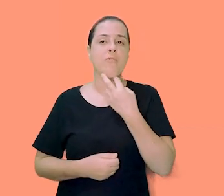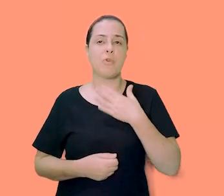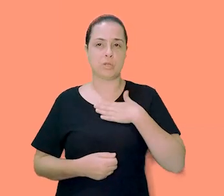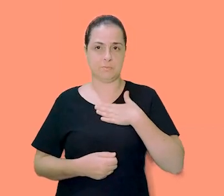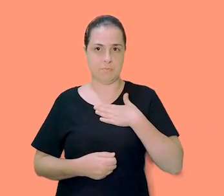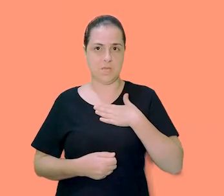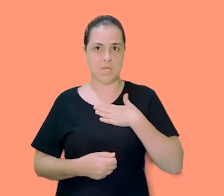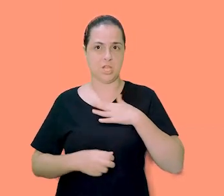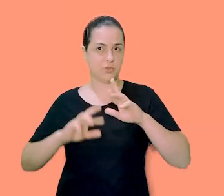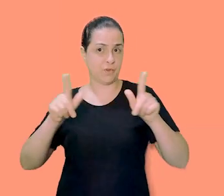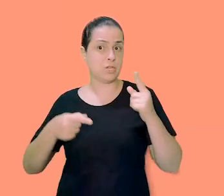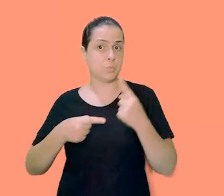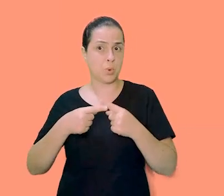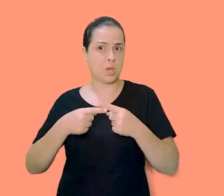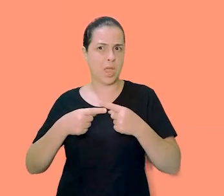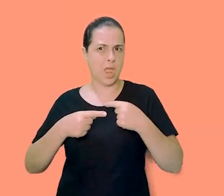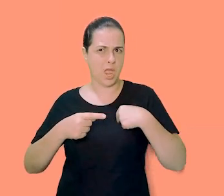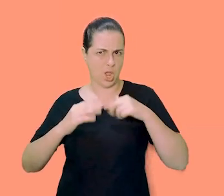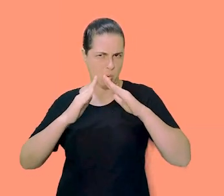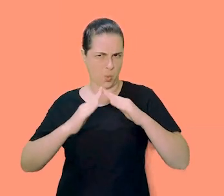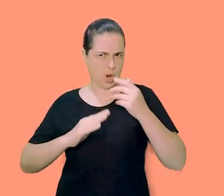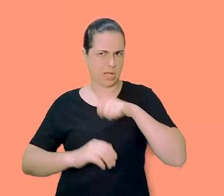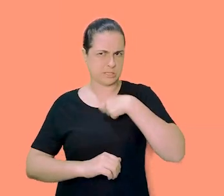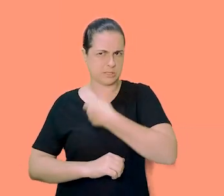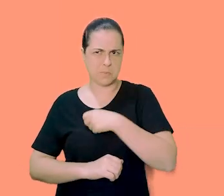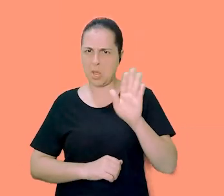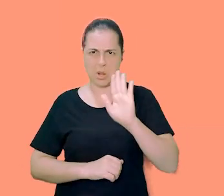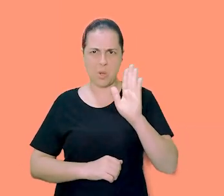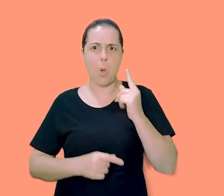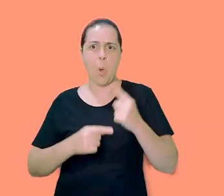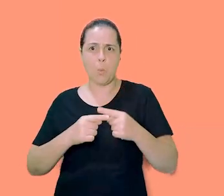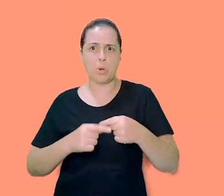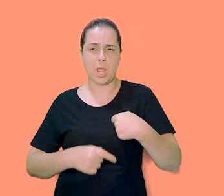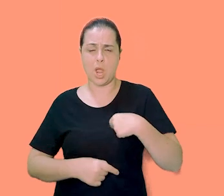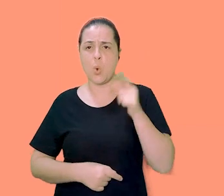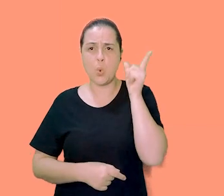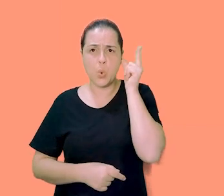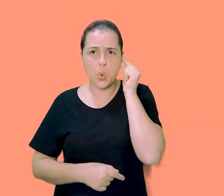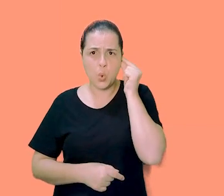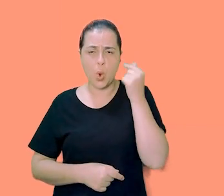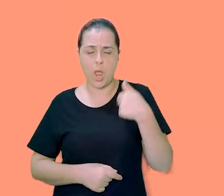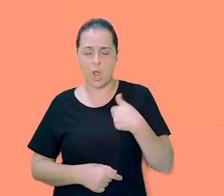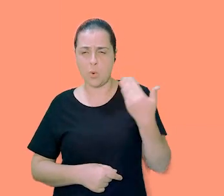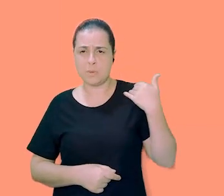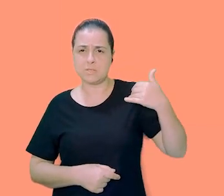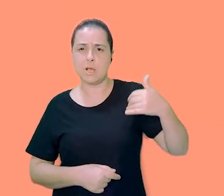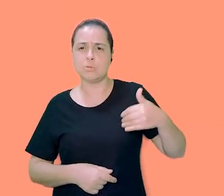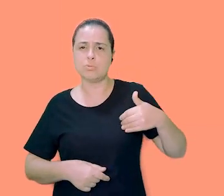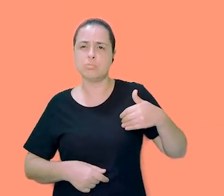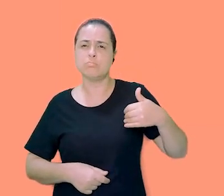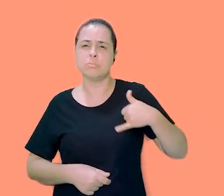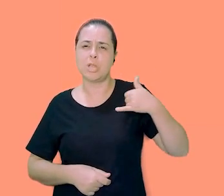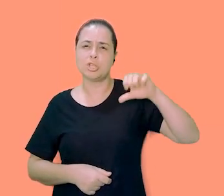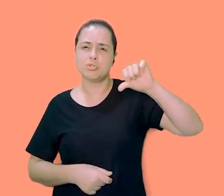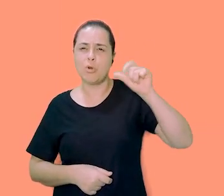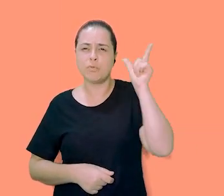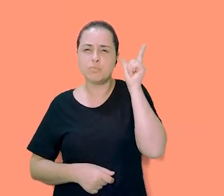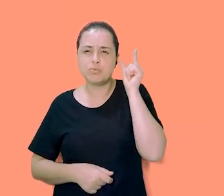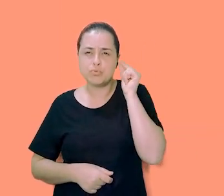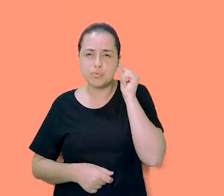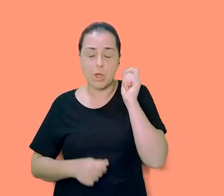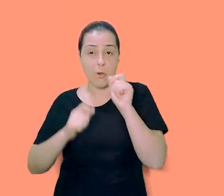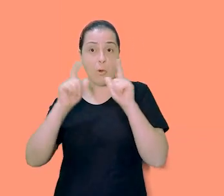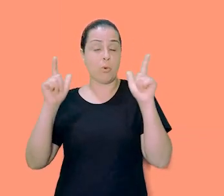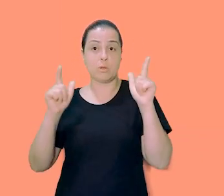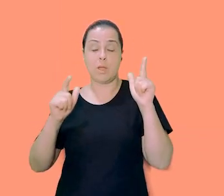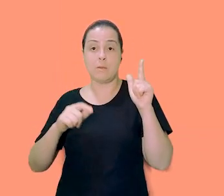porque eu moro na Espanha, é porque eu vejo aos 9 anos de idade, tá? Eu acordei completamente surda. Eu tenho o que chamamos